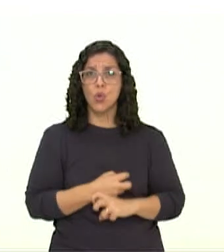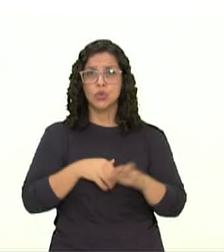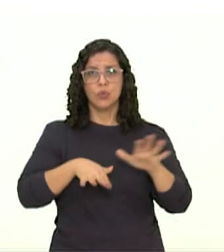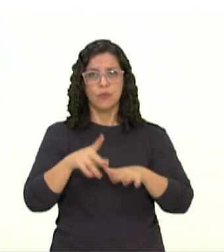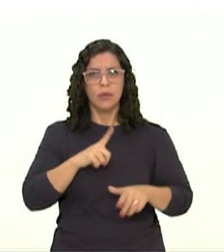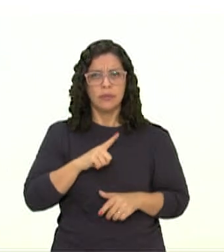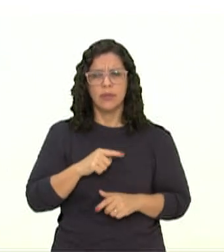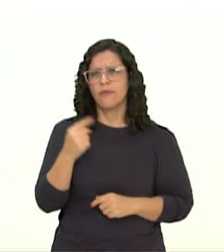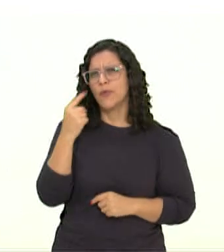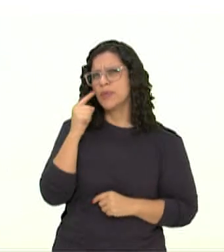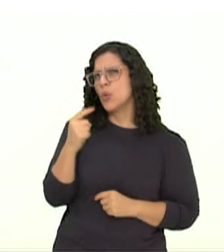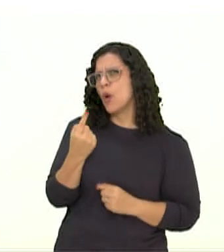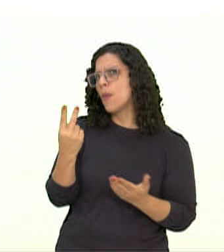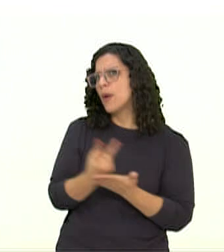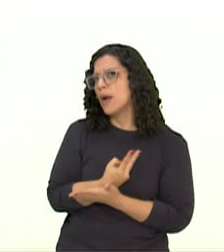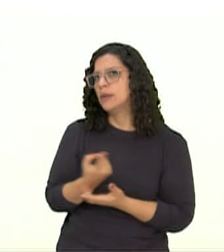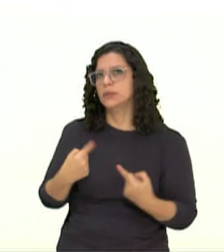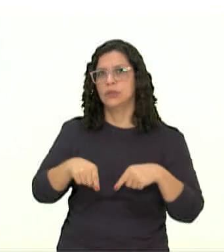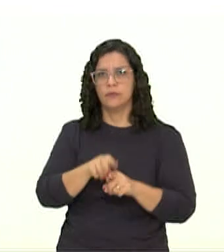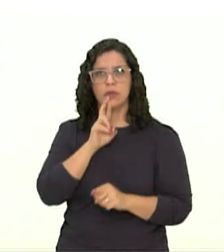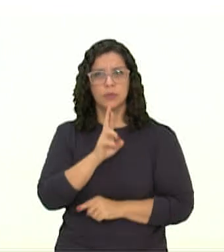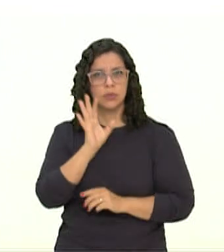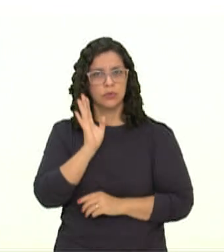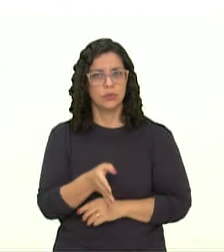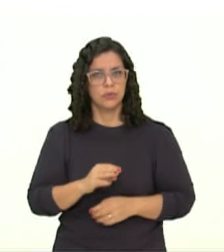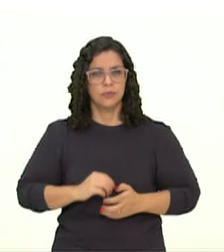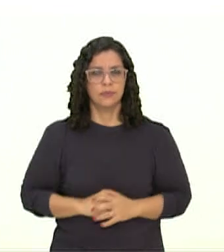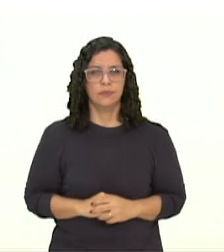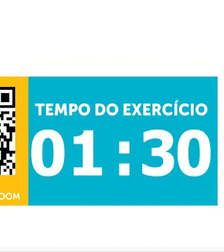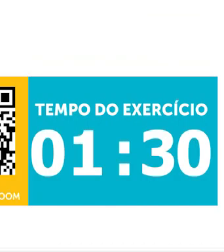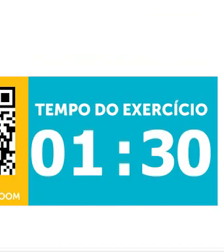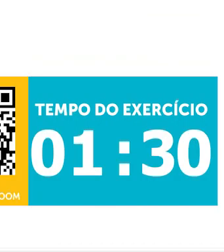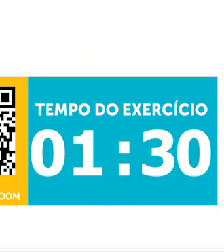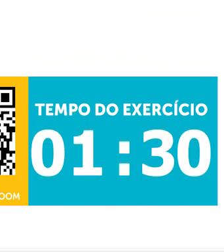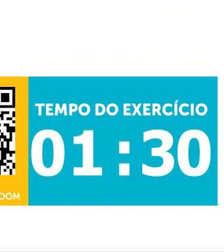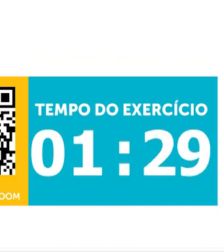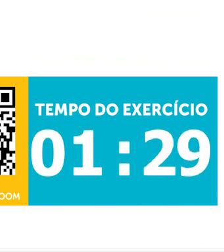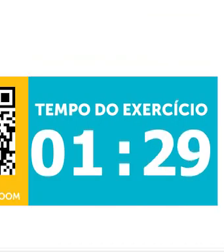movimento. Pensa um pouquinho lá, a gente já volta para resolver essa questão, gente.